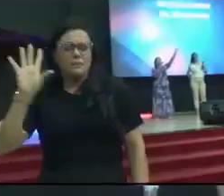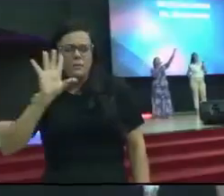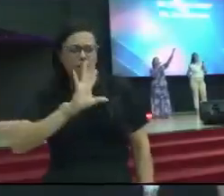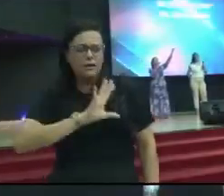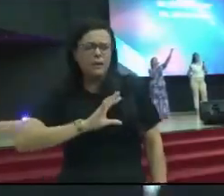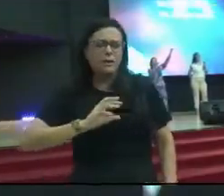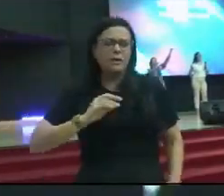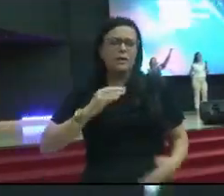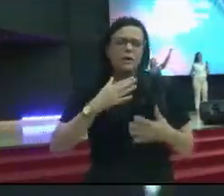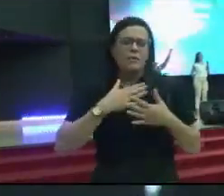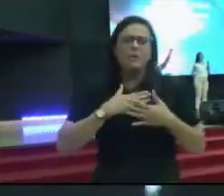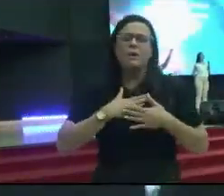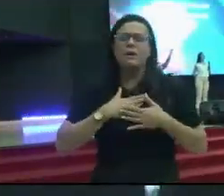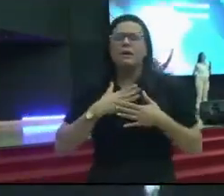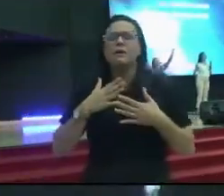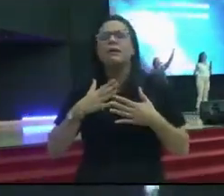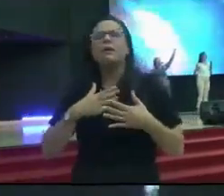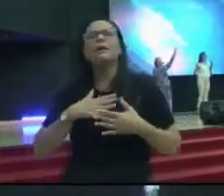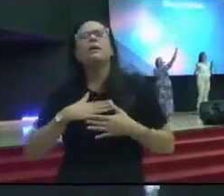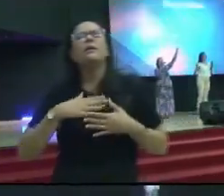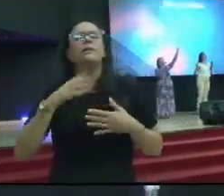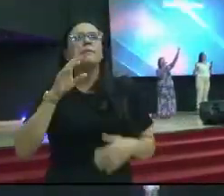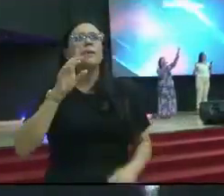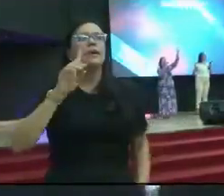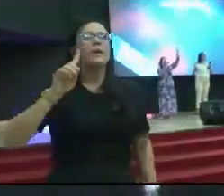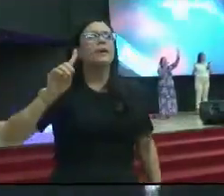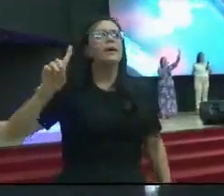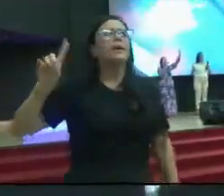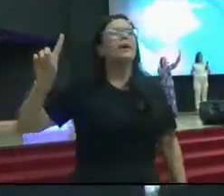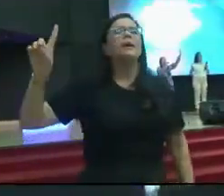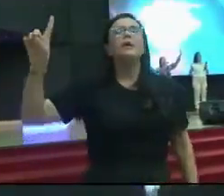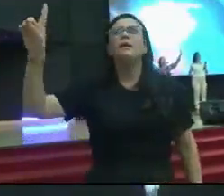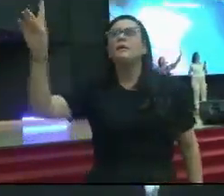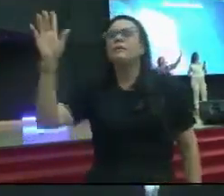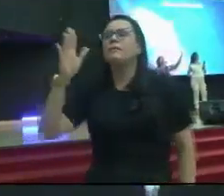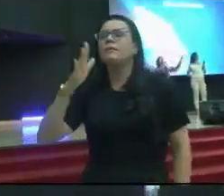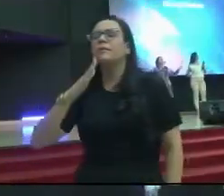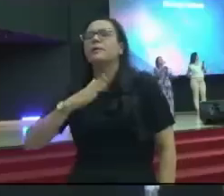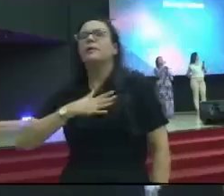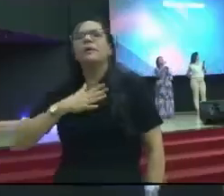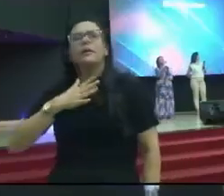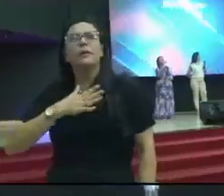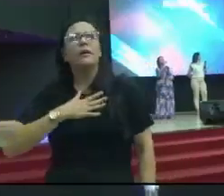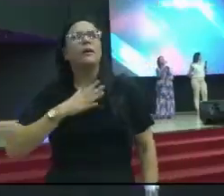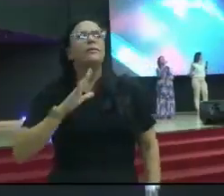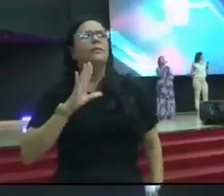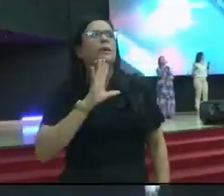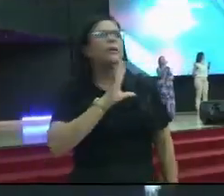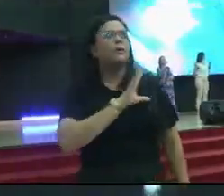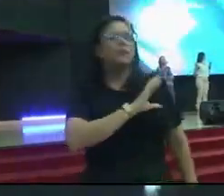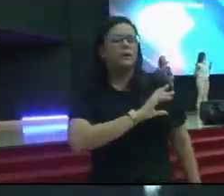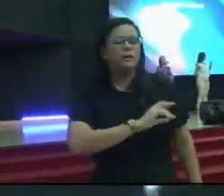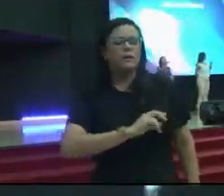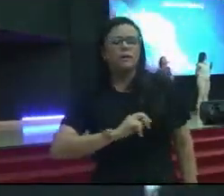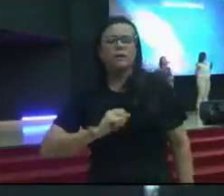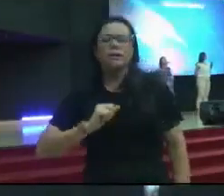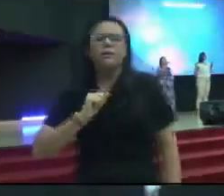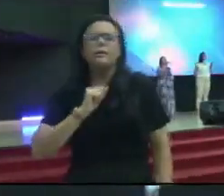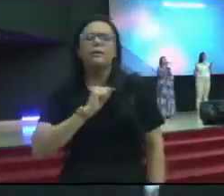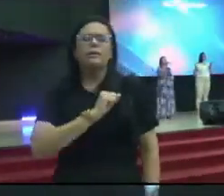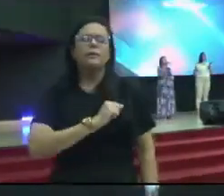Oh, Ele me ama. Ele me